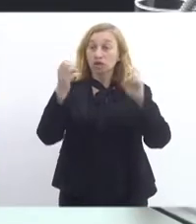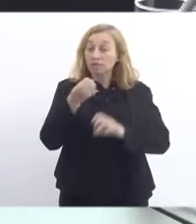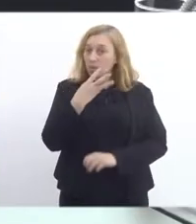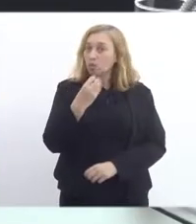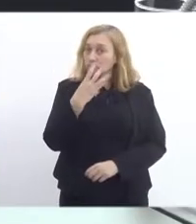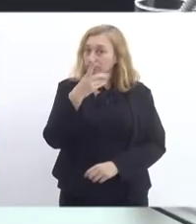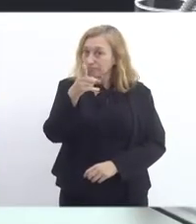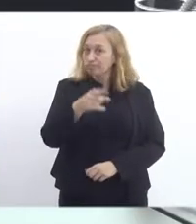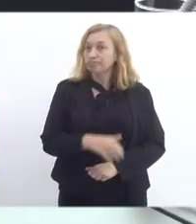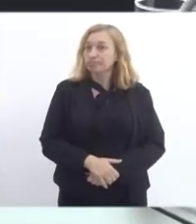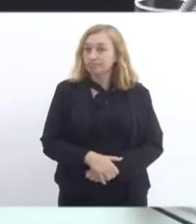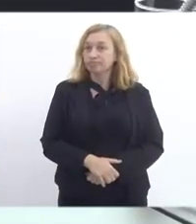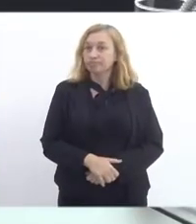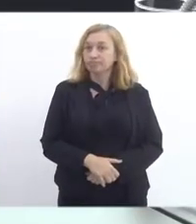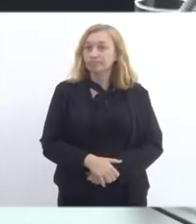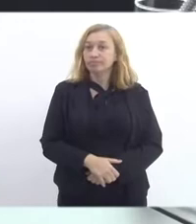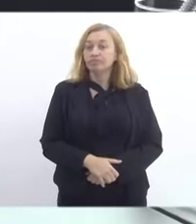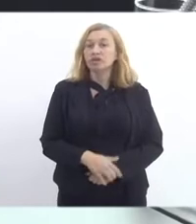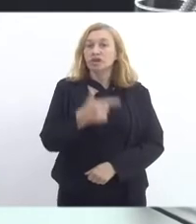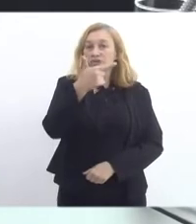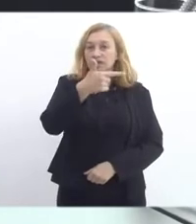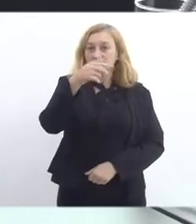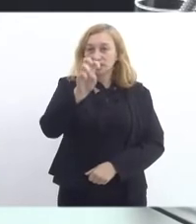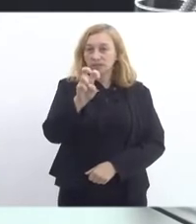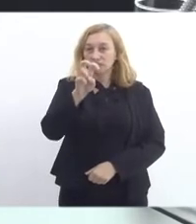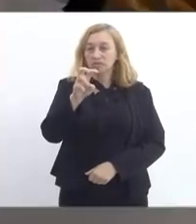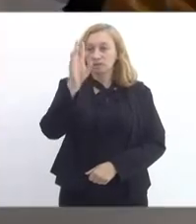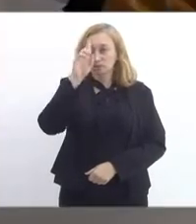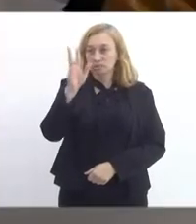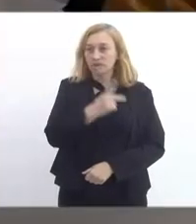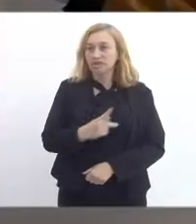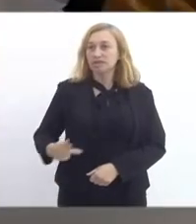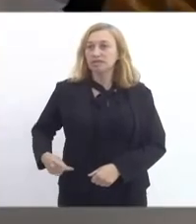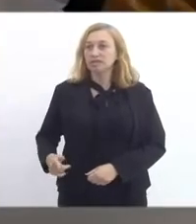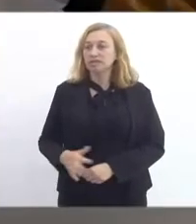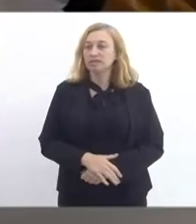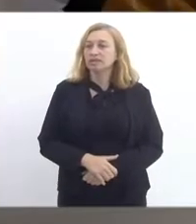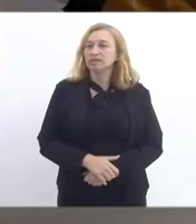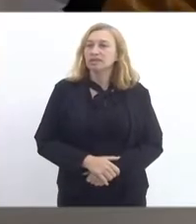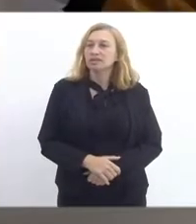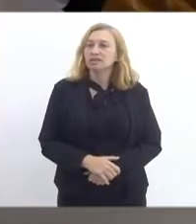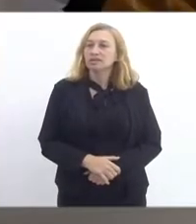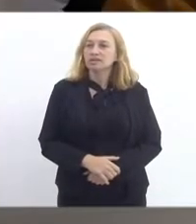É bom. Então, é o 25, né, presidente?